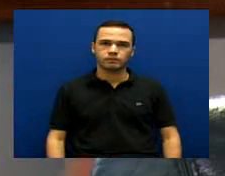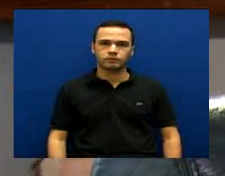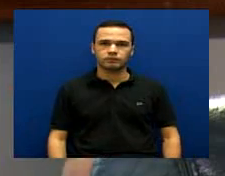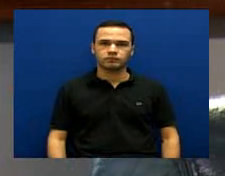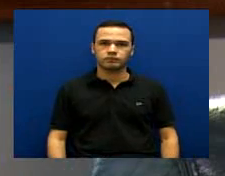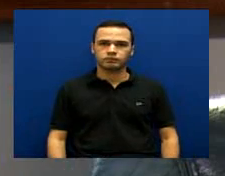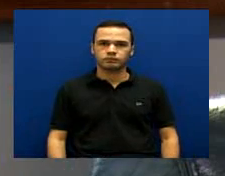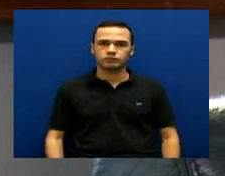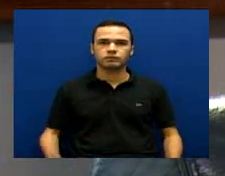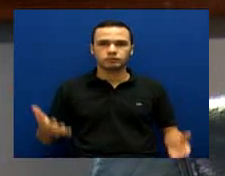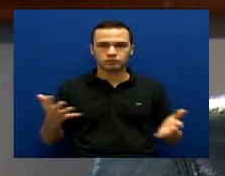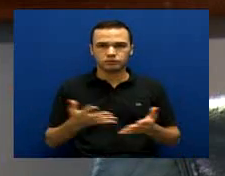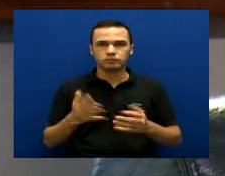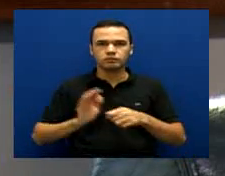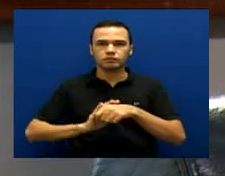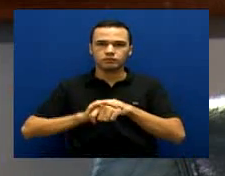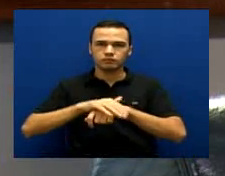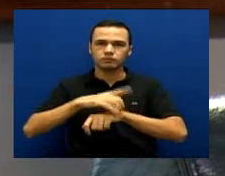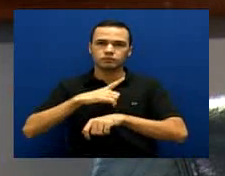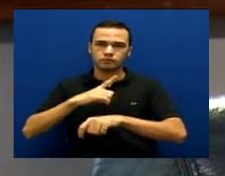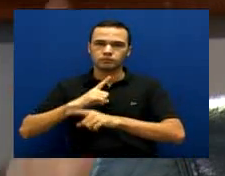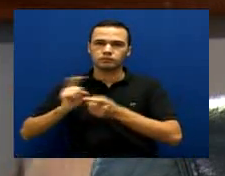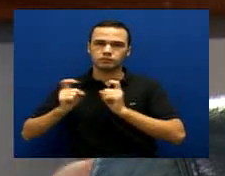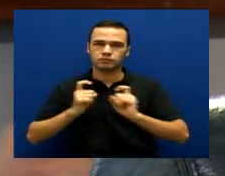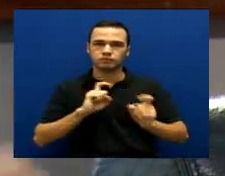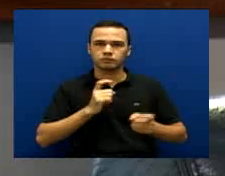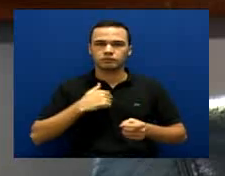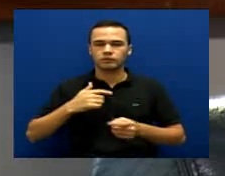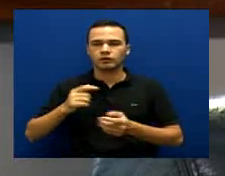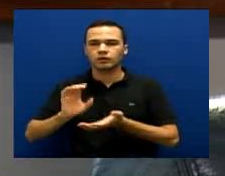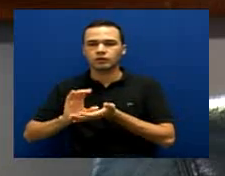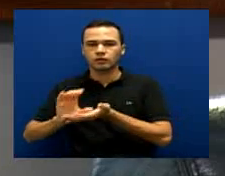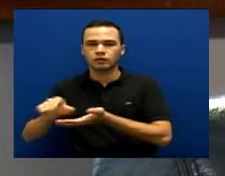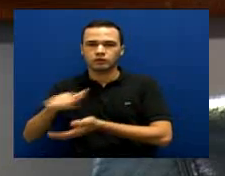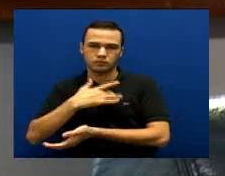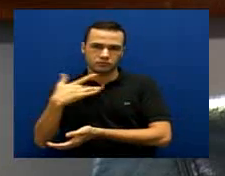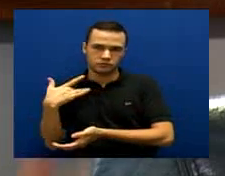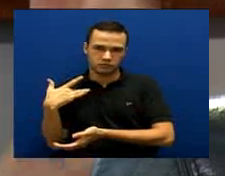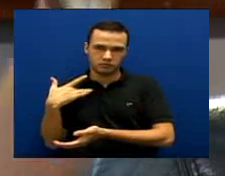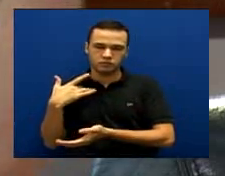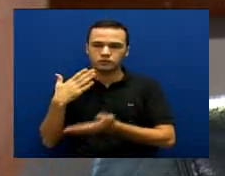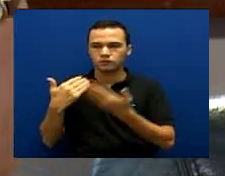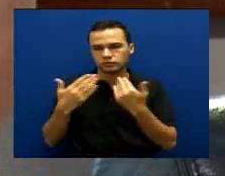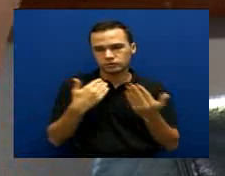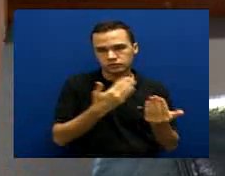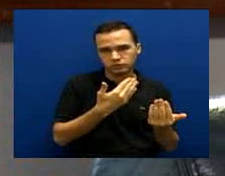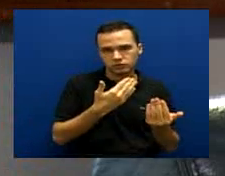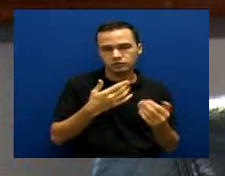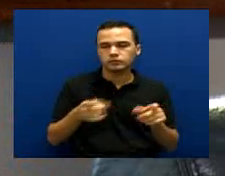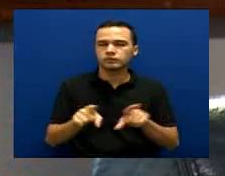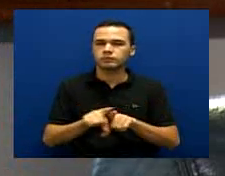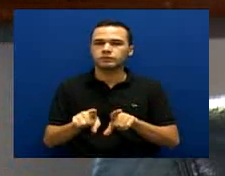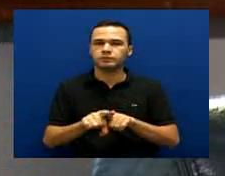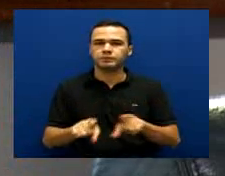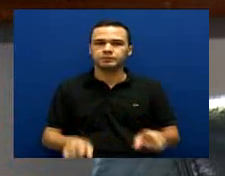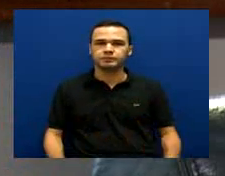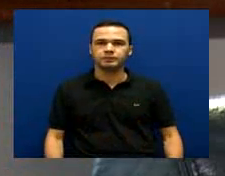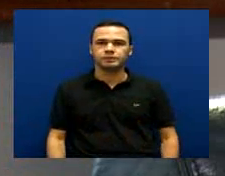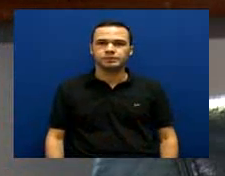hoje à noite tem reunião do conselho de saúde vai ser colocada a questão da e da mesma maneira